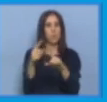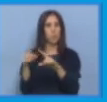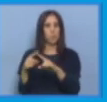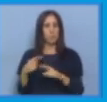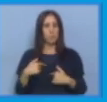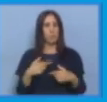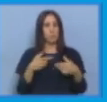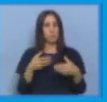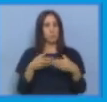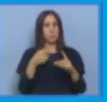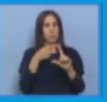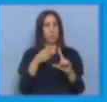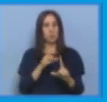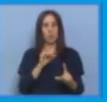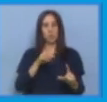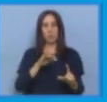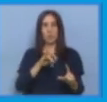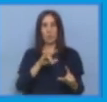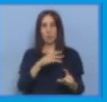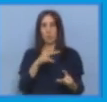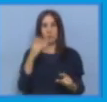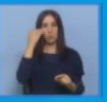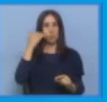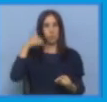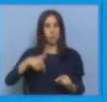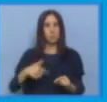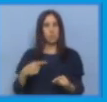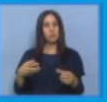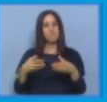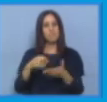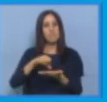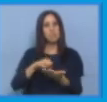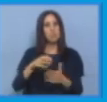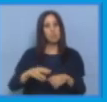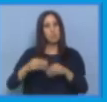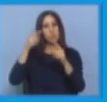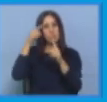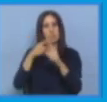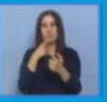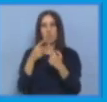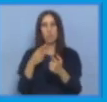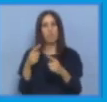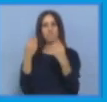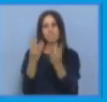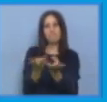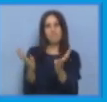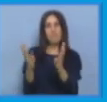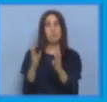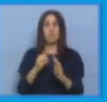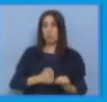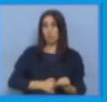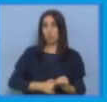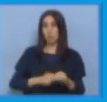missionários da Consolata presentes na Coreia do Sul, temos um centro de espiritualidade para o diálogo, que implica a formação de leigos